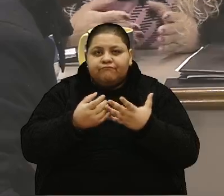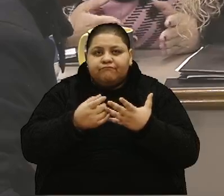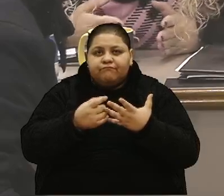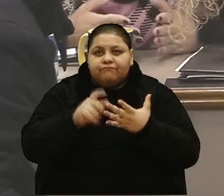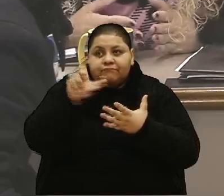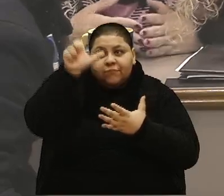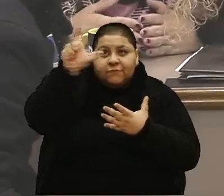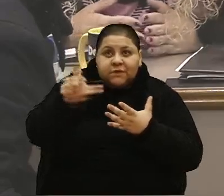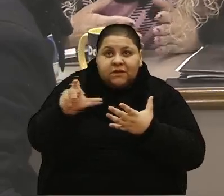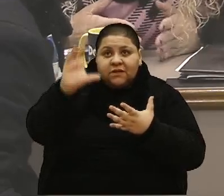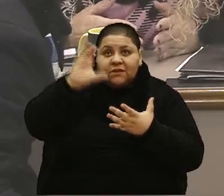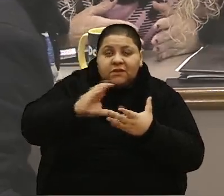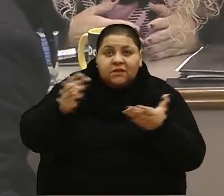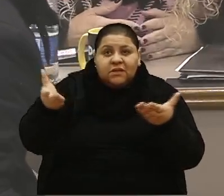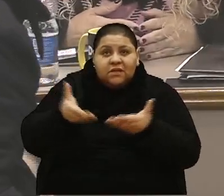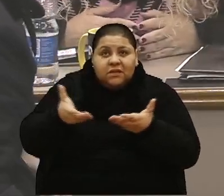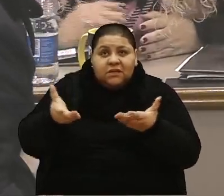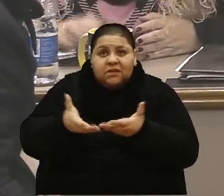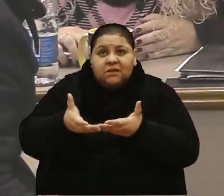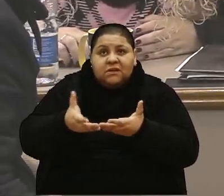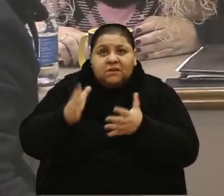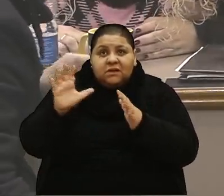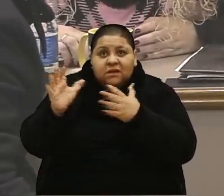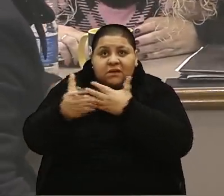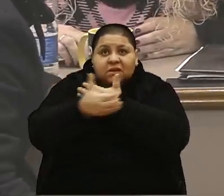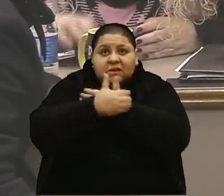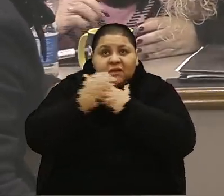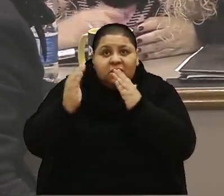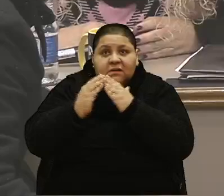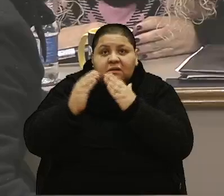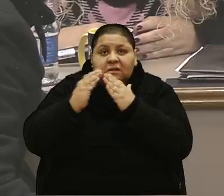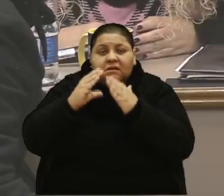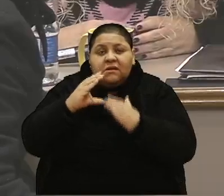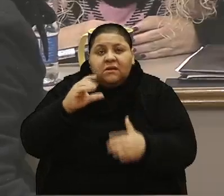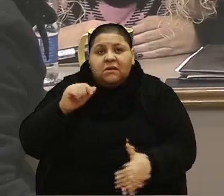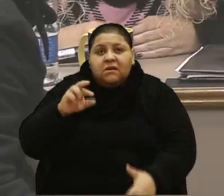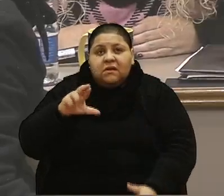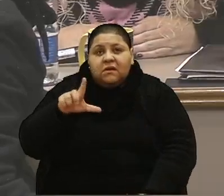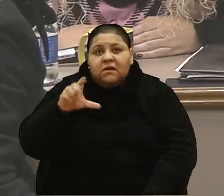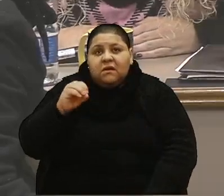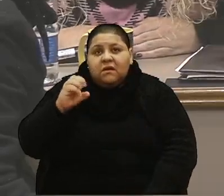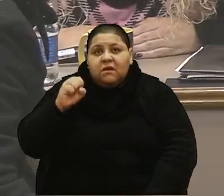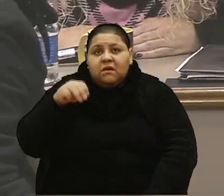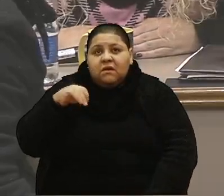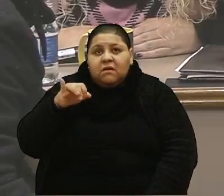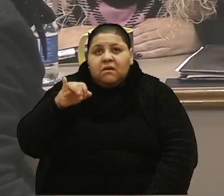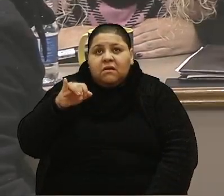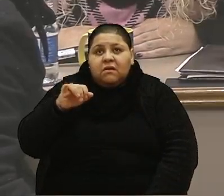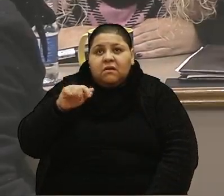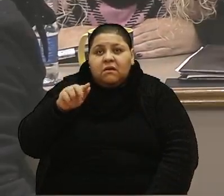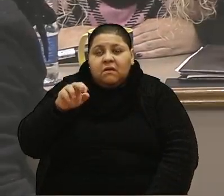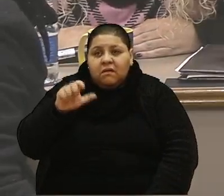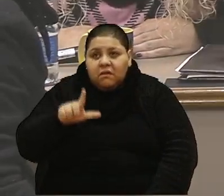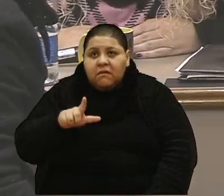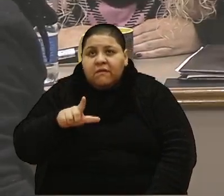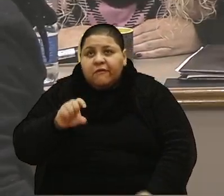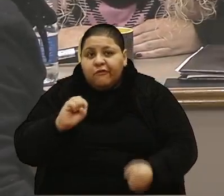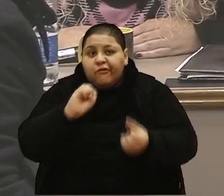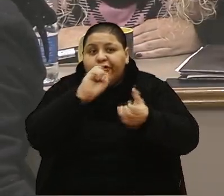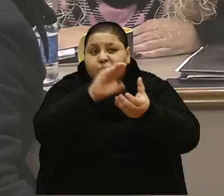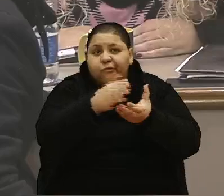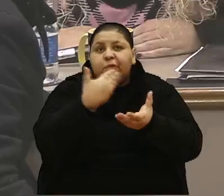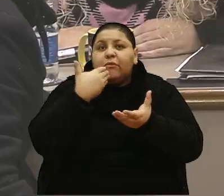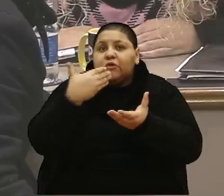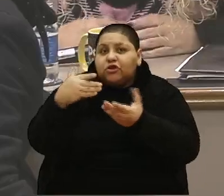esse cidadão já tinha sido acolhido na Casa Carlos Miguel, né, que foi encaminhado para lá pela abordagem